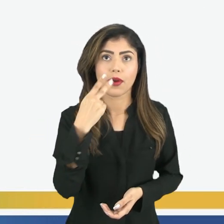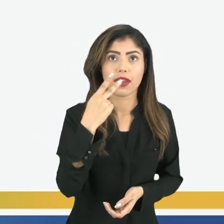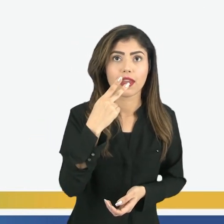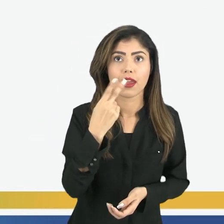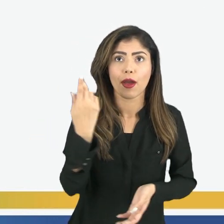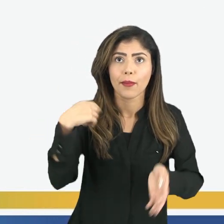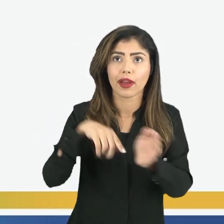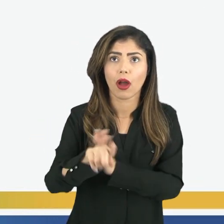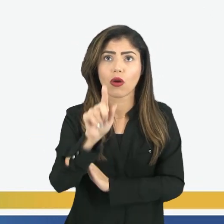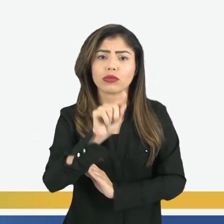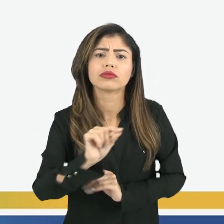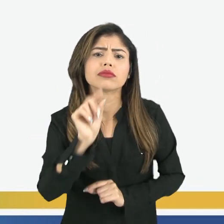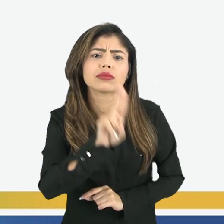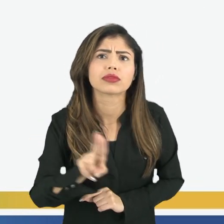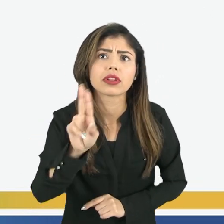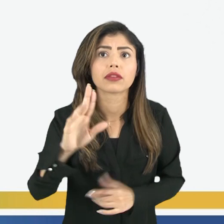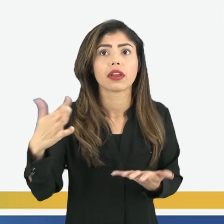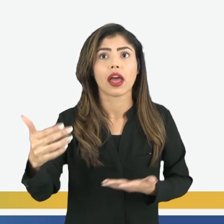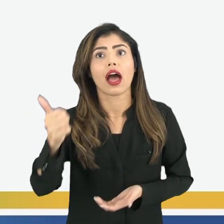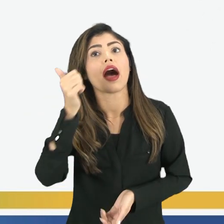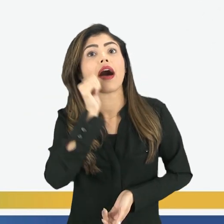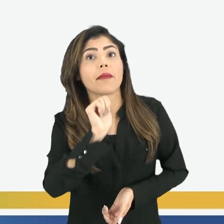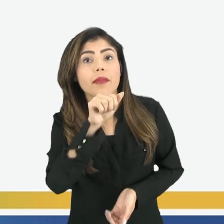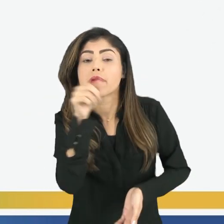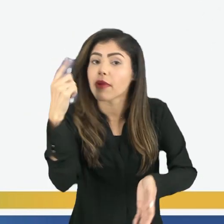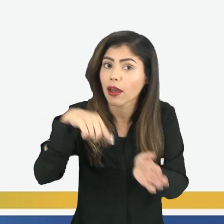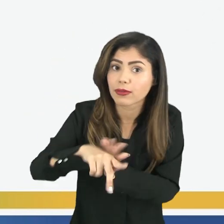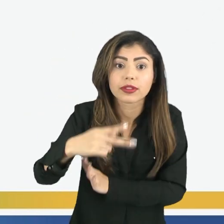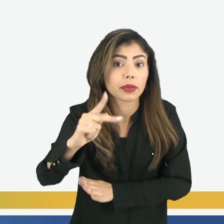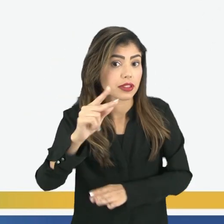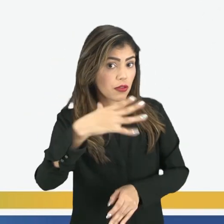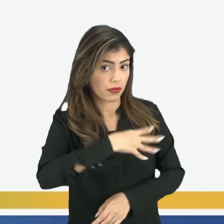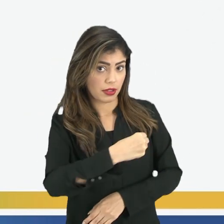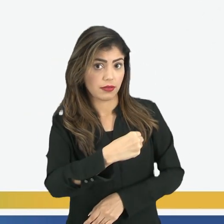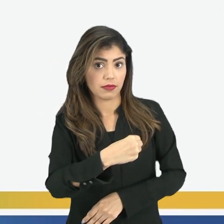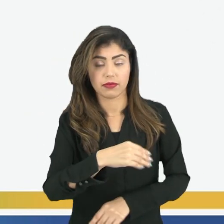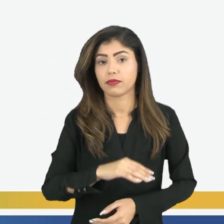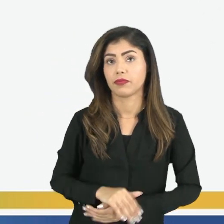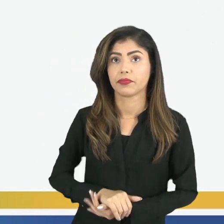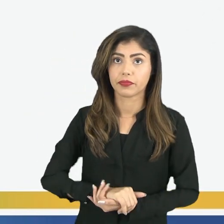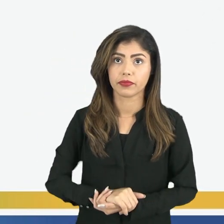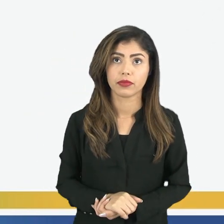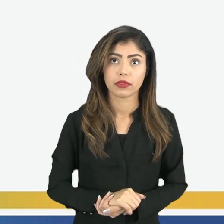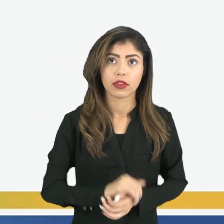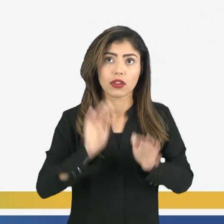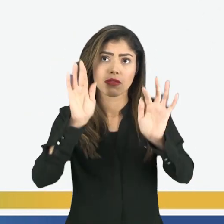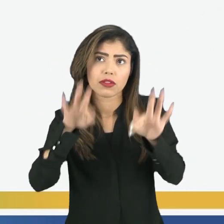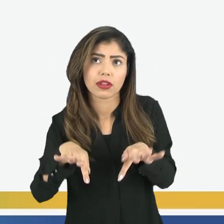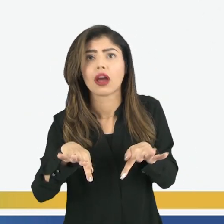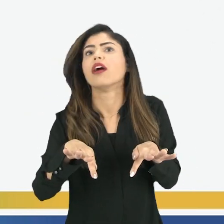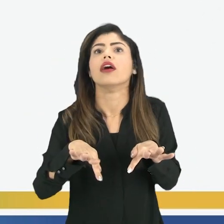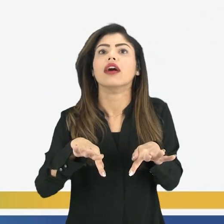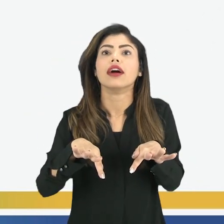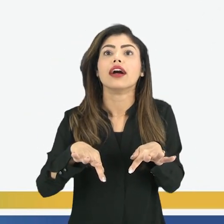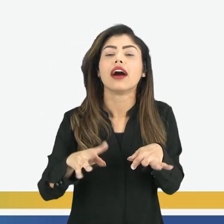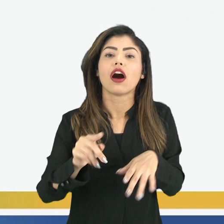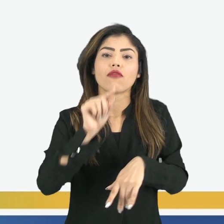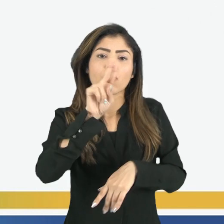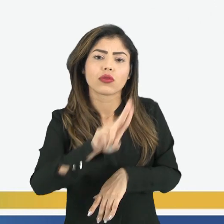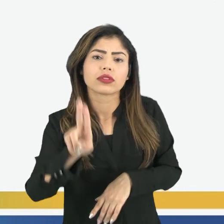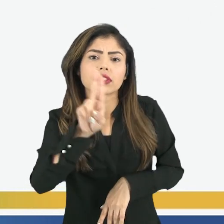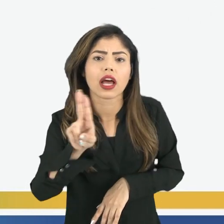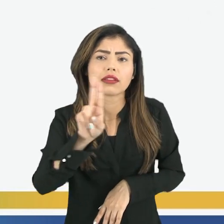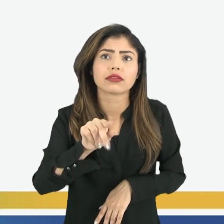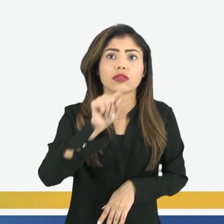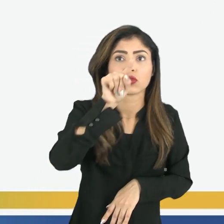da mãe, utilizando o seguinte enunciado. A mãe pergunta para o seu filho. No final desse enunciado, foi usado o sinal